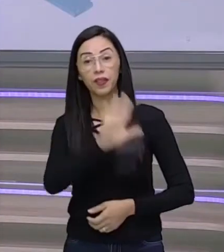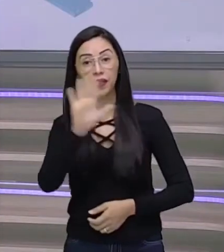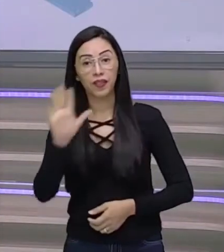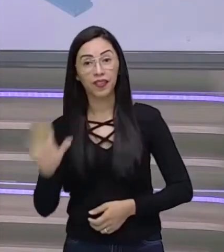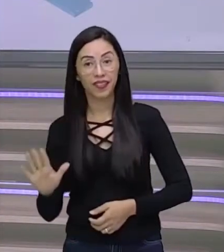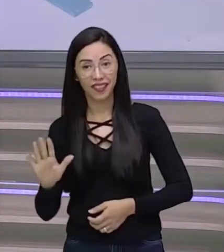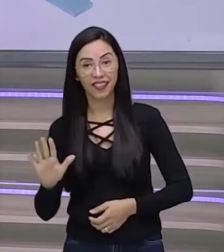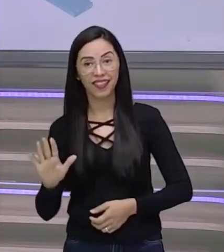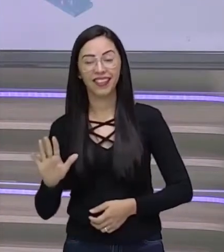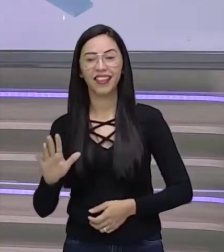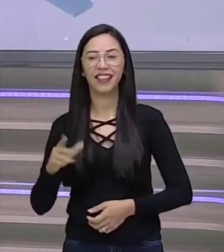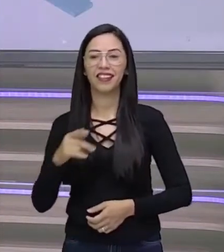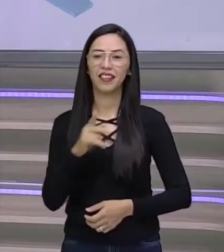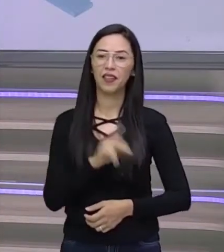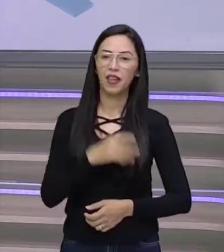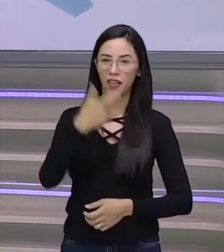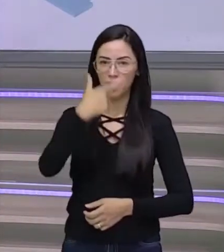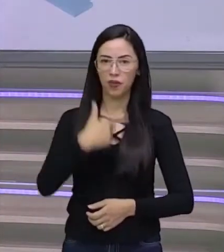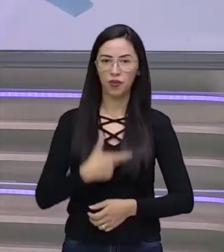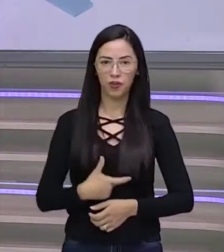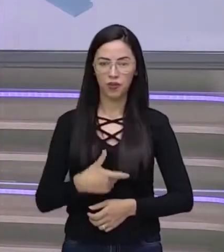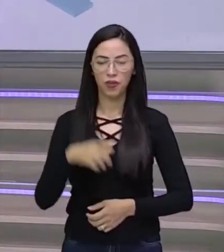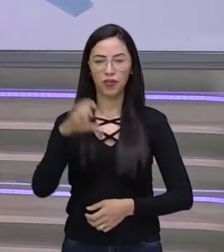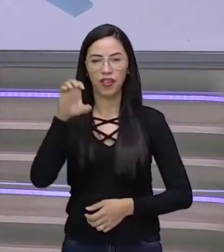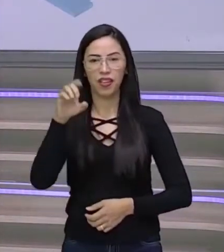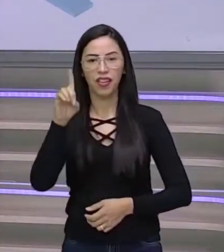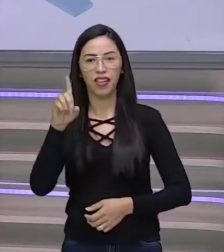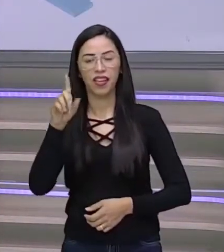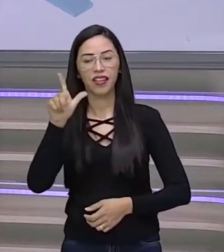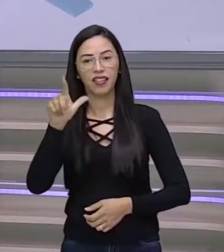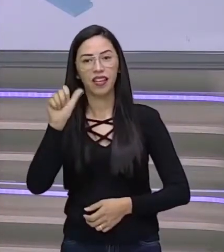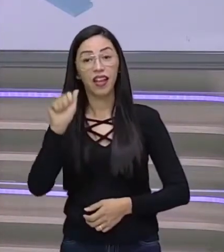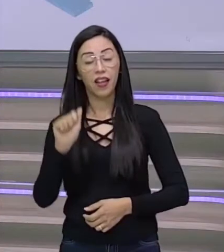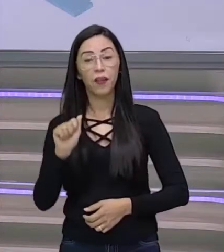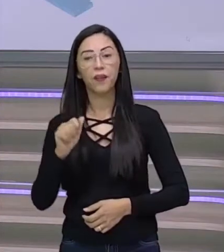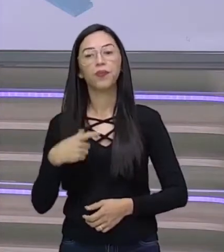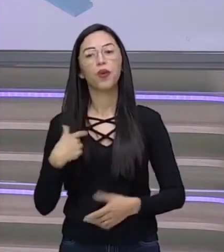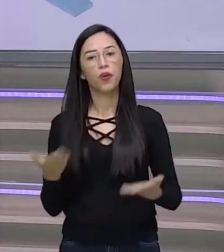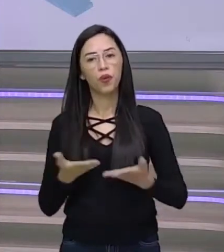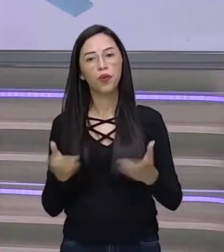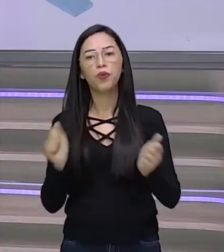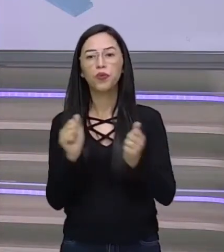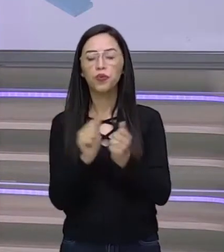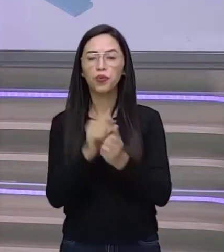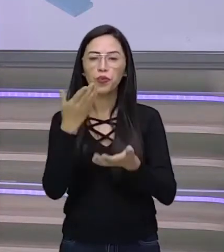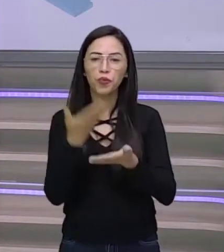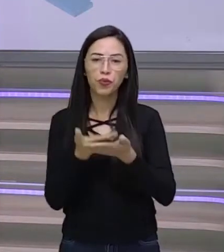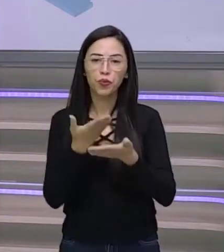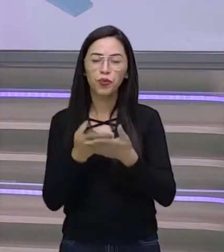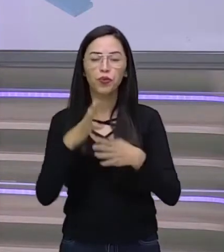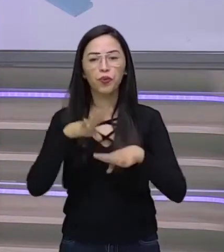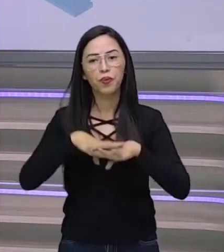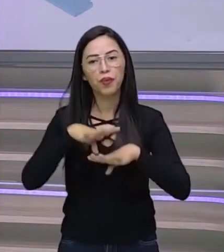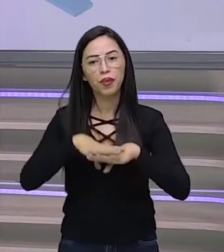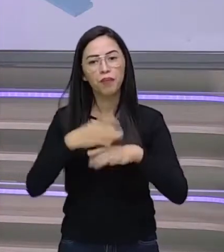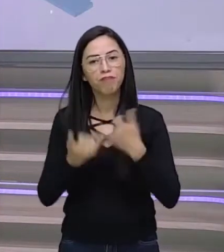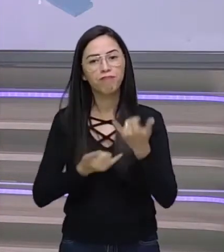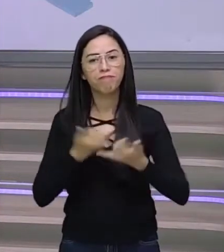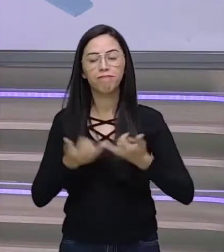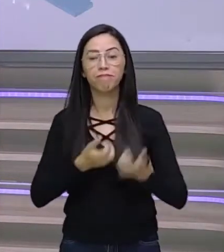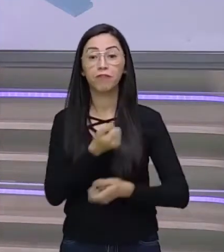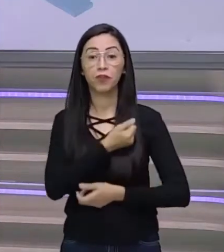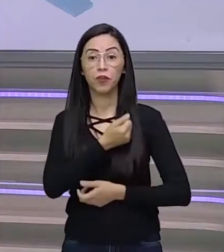Olá, crianças! Aqui é a professora Edla dos Anjos. Estamos aqui novamente juntos, estudando matemática, brincar com os números.